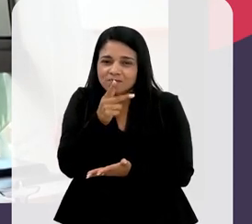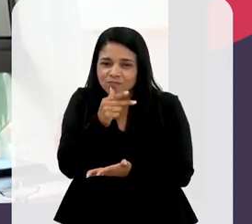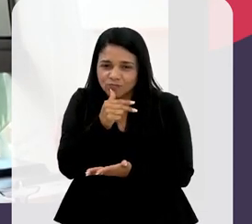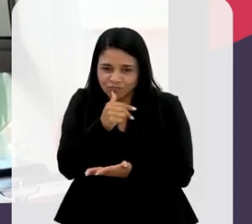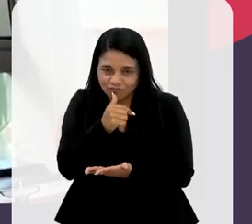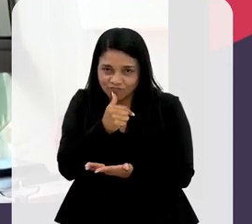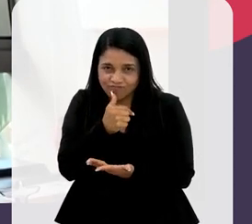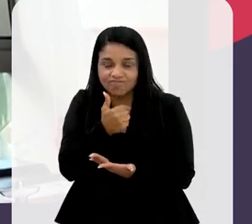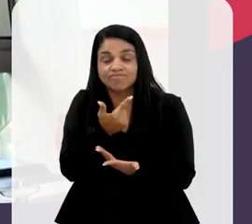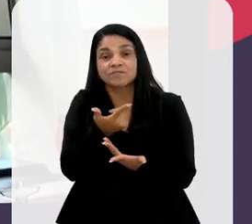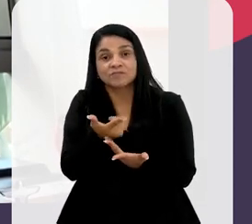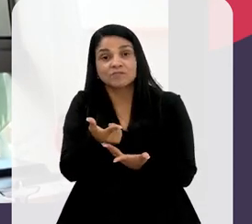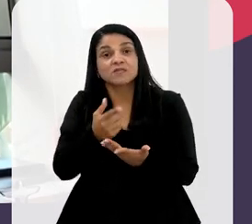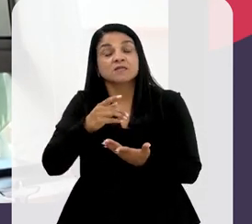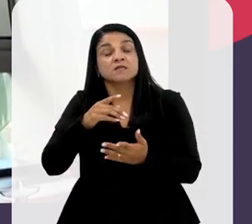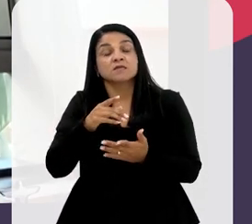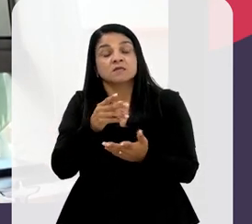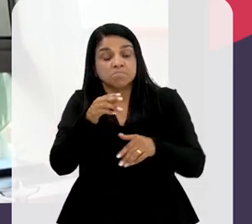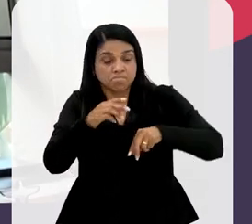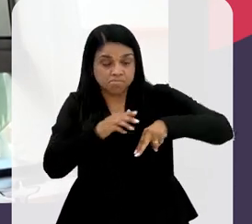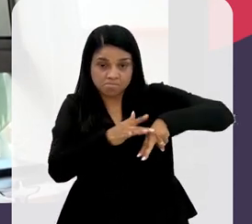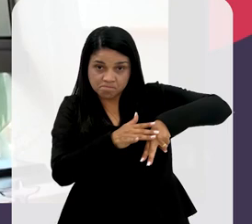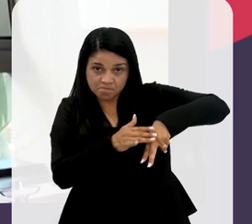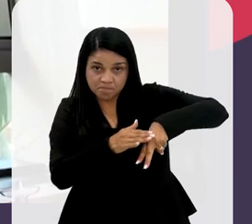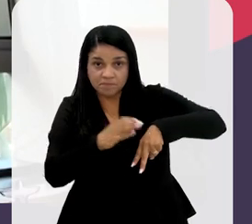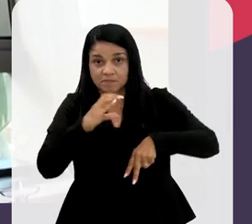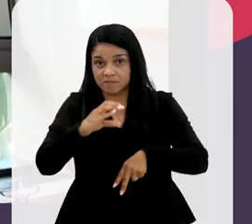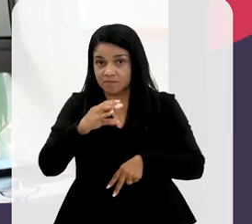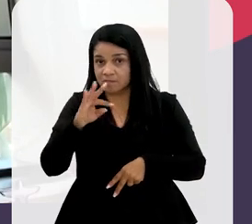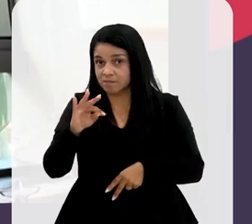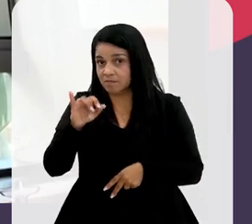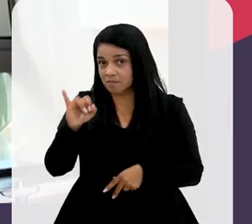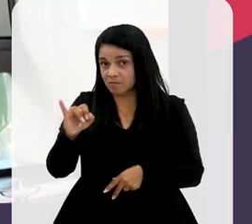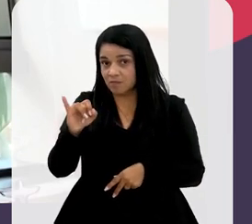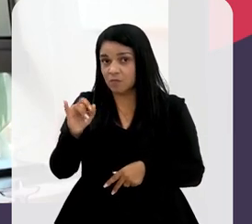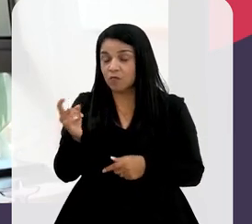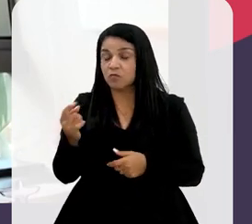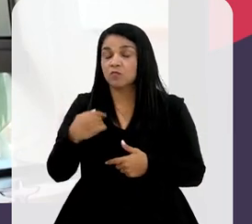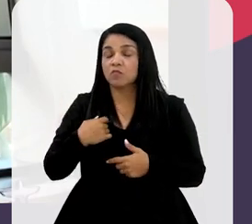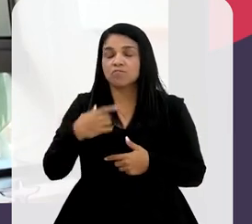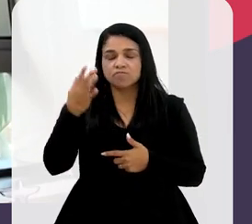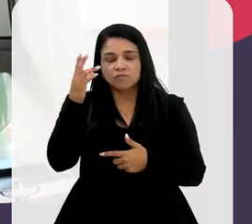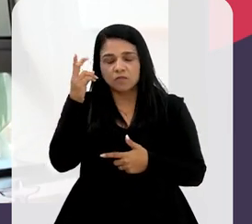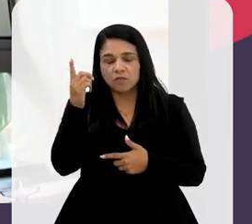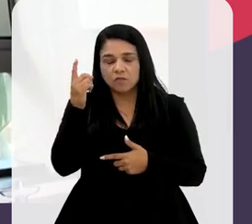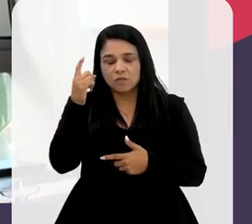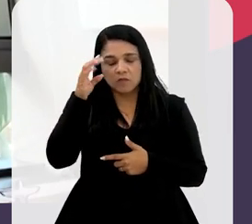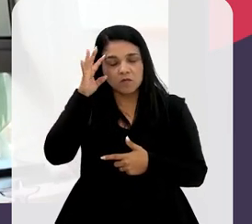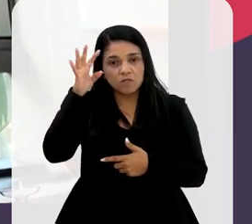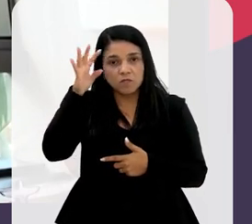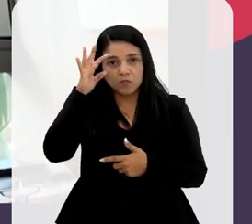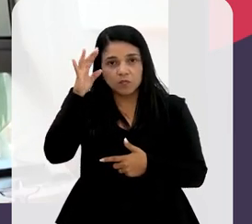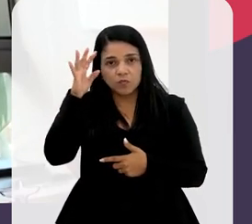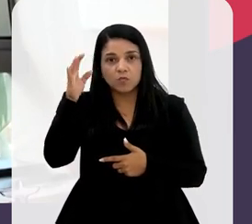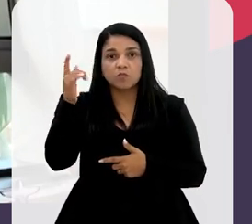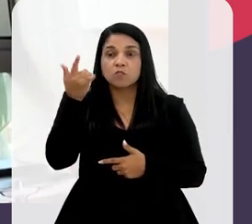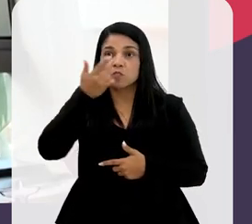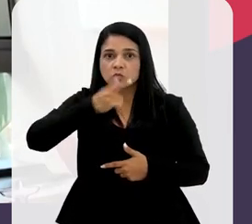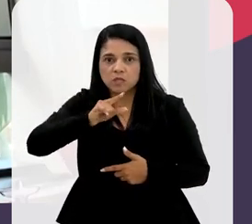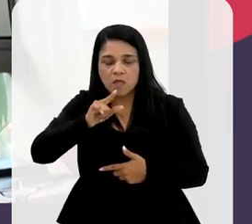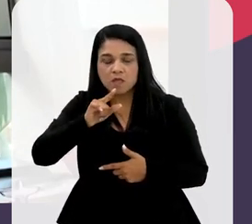acamado faz com que pacientes que ficam no CTI muito tempo, quando recuperam a consciência,